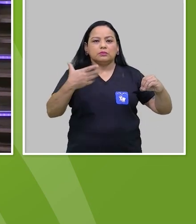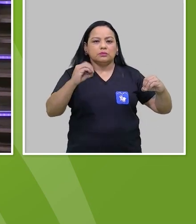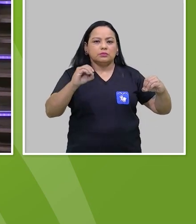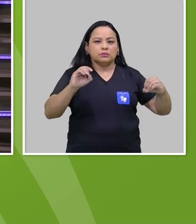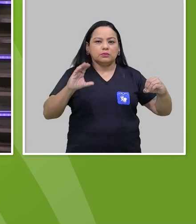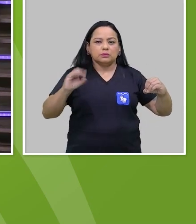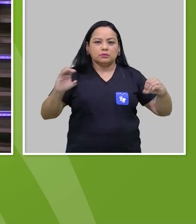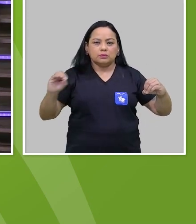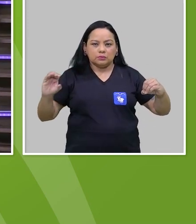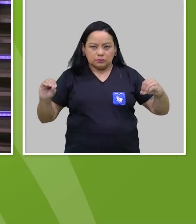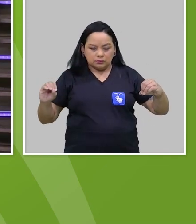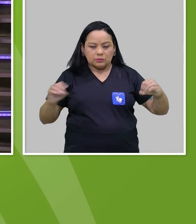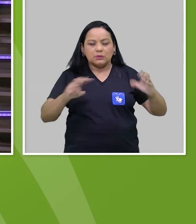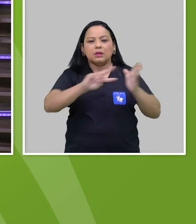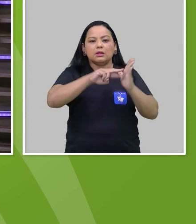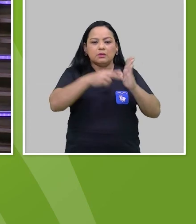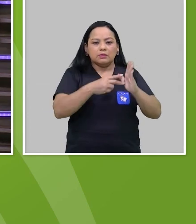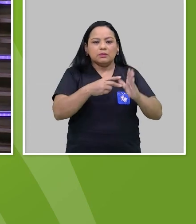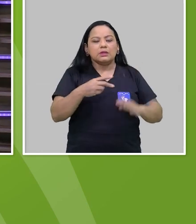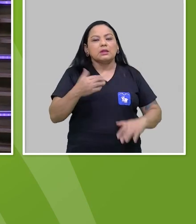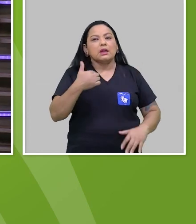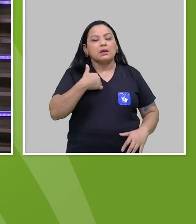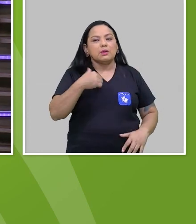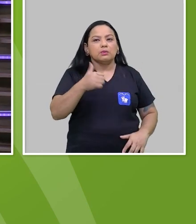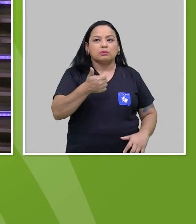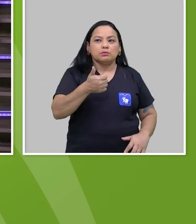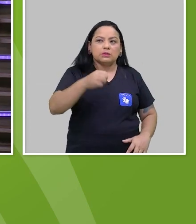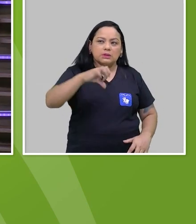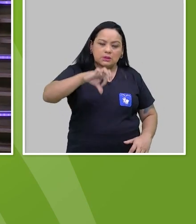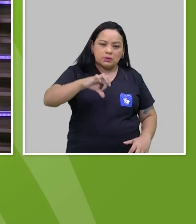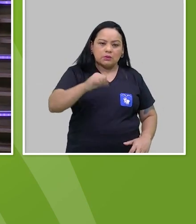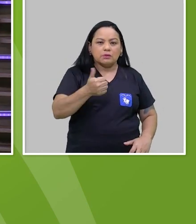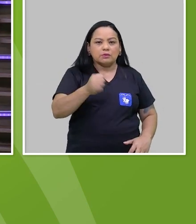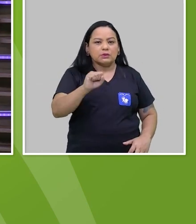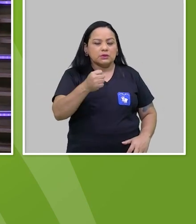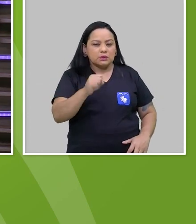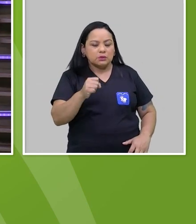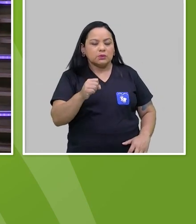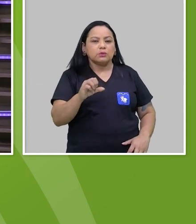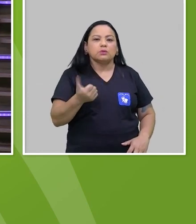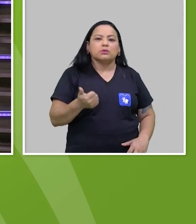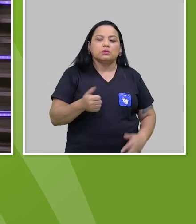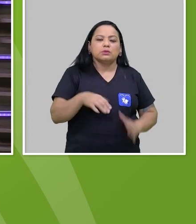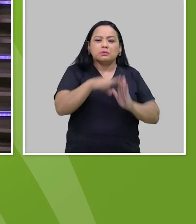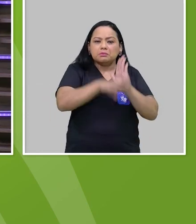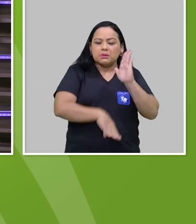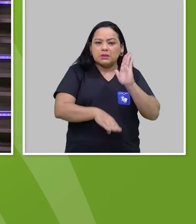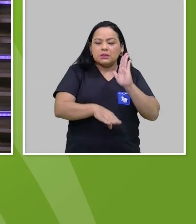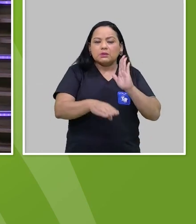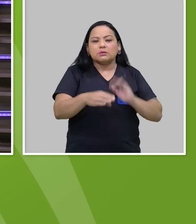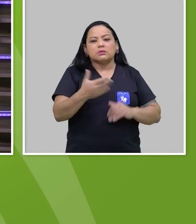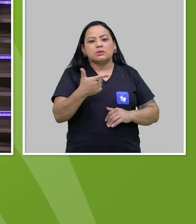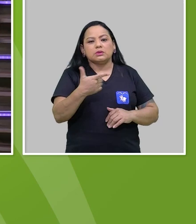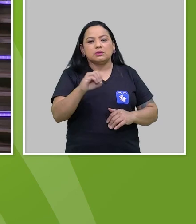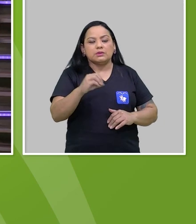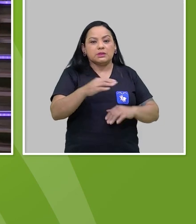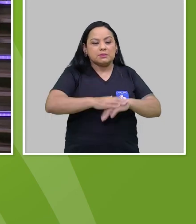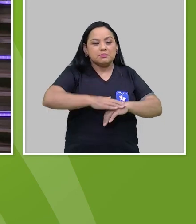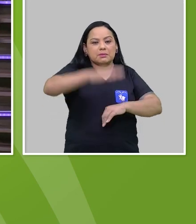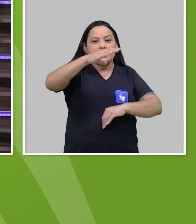hertz, quer dizer que eu tenho 19, 18, menos de 20 hertz e mais de 20 mil hertz.